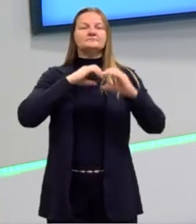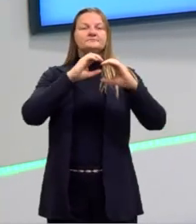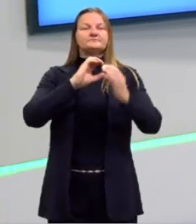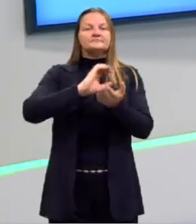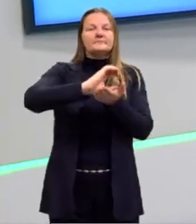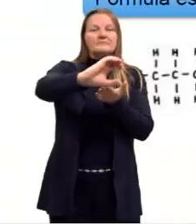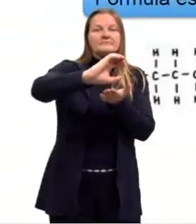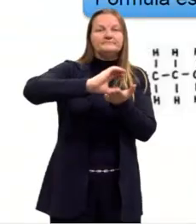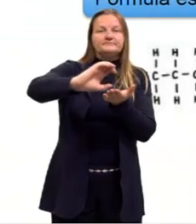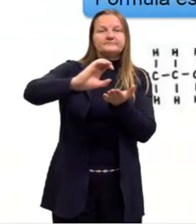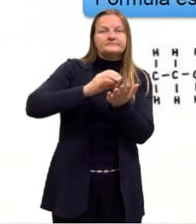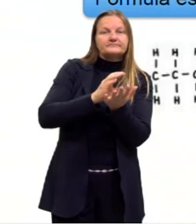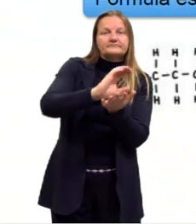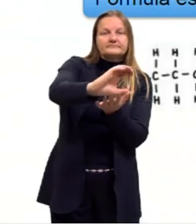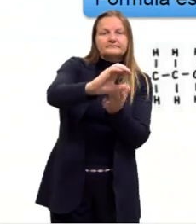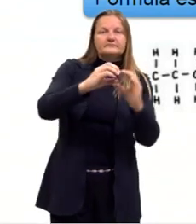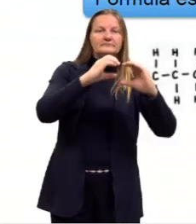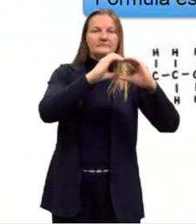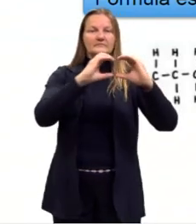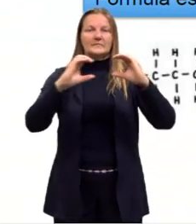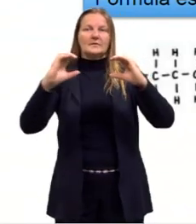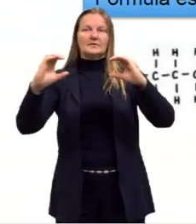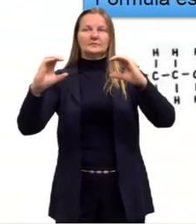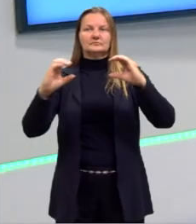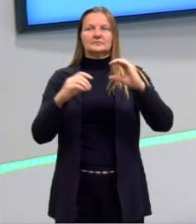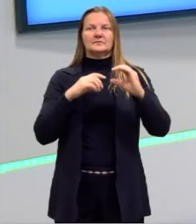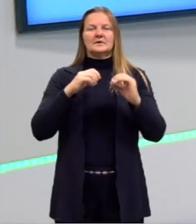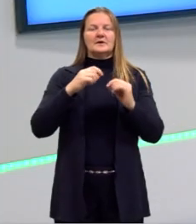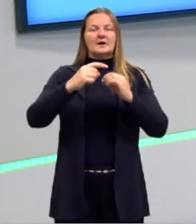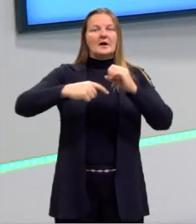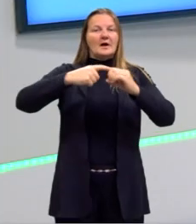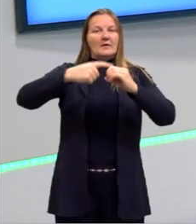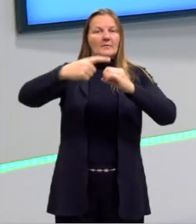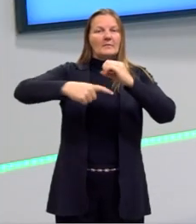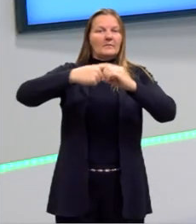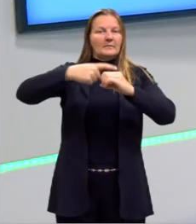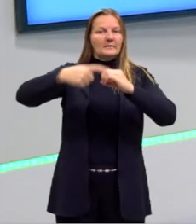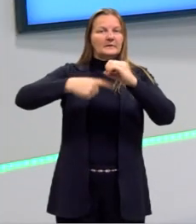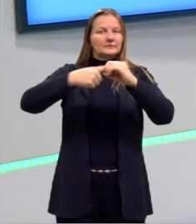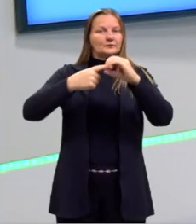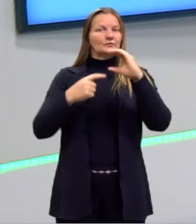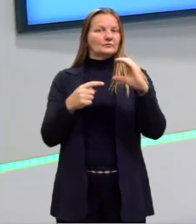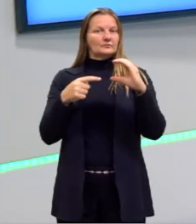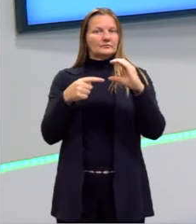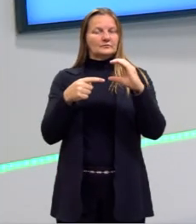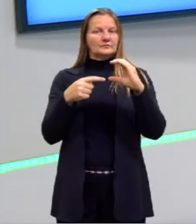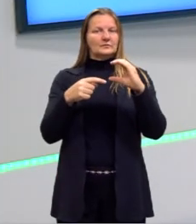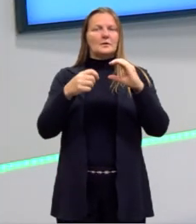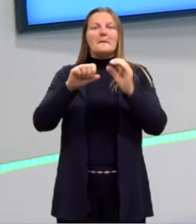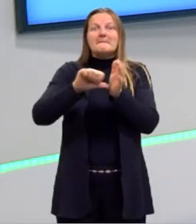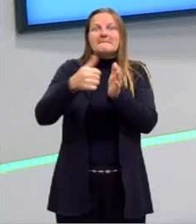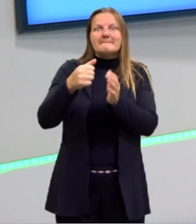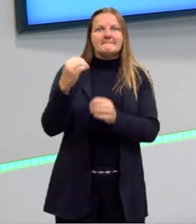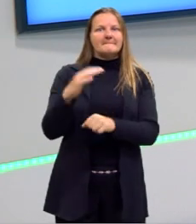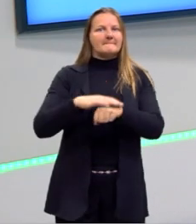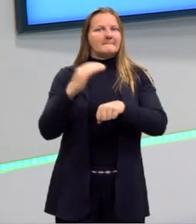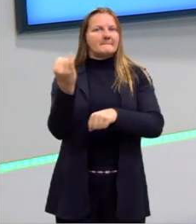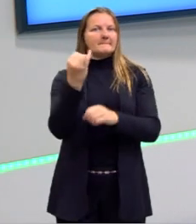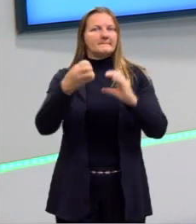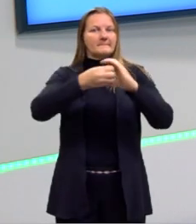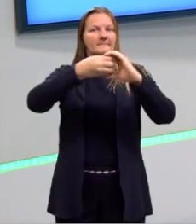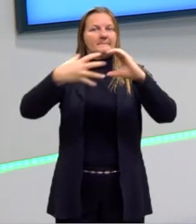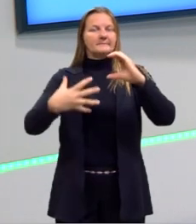as cadeias carbônicas né os átomos de carbono como nós vimos na aula anterior tem como uma principal característica aí